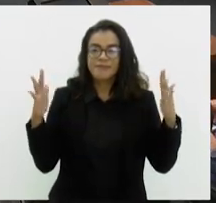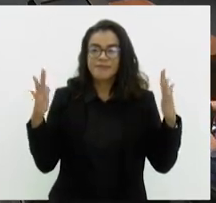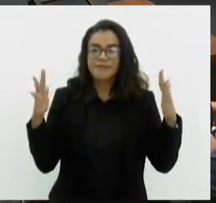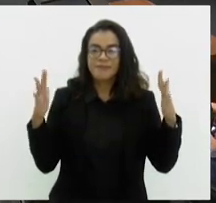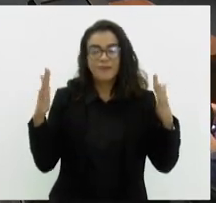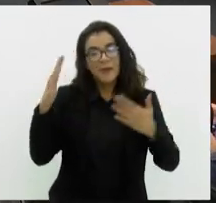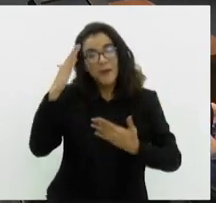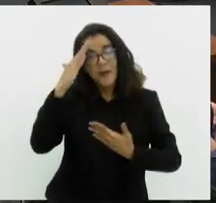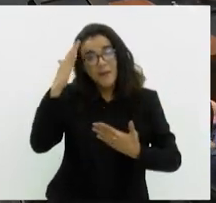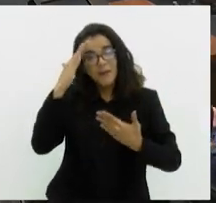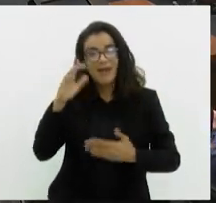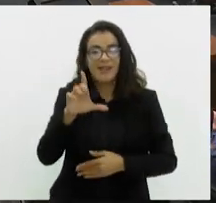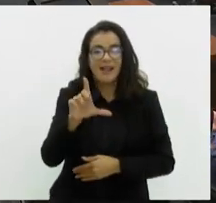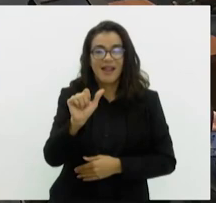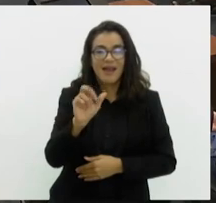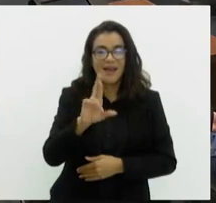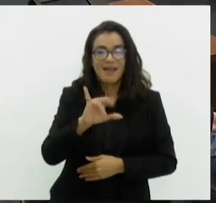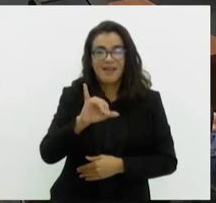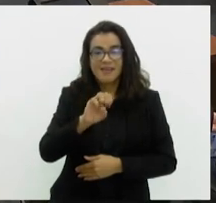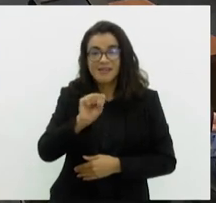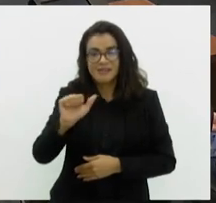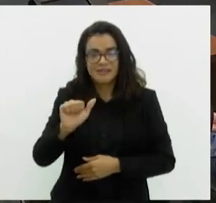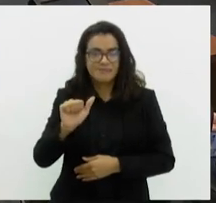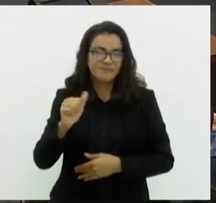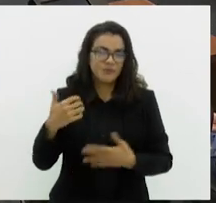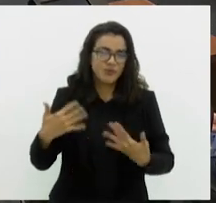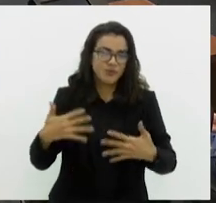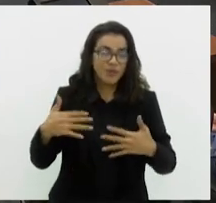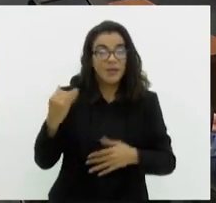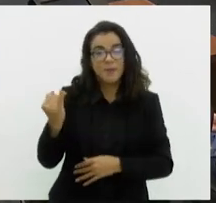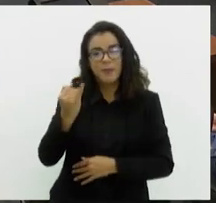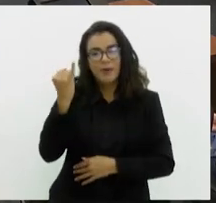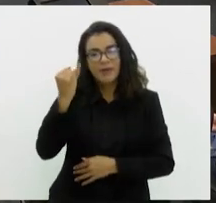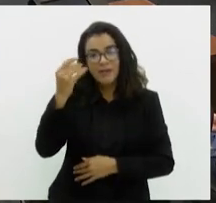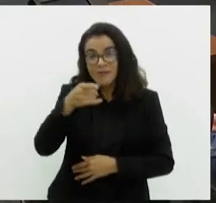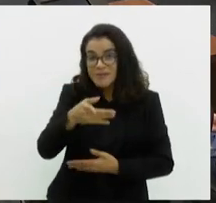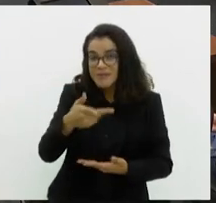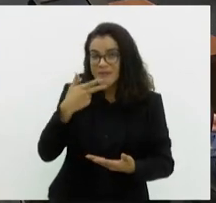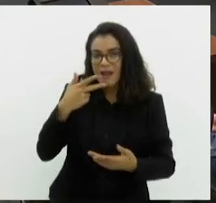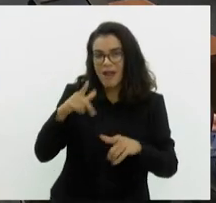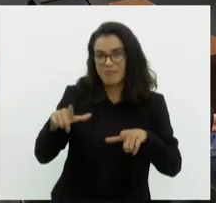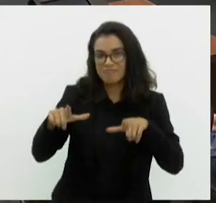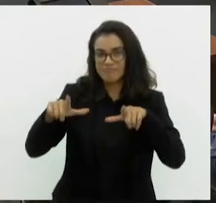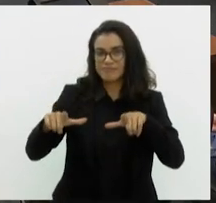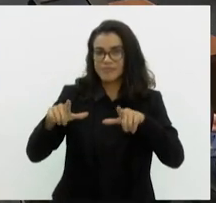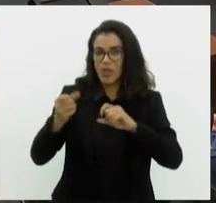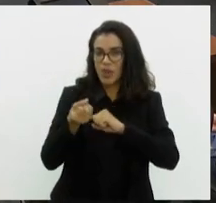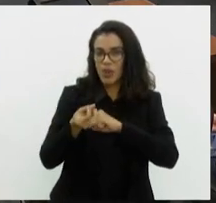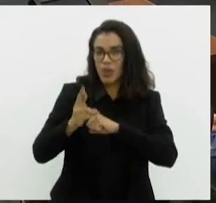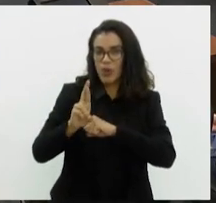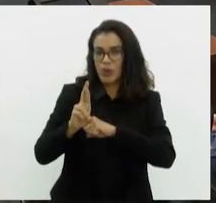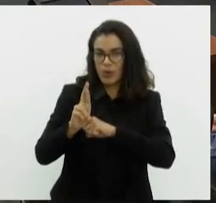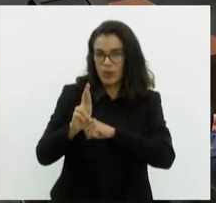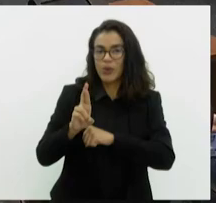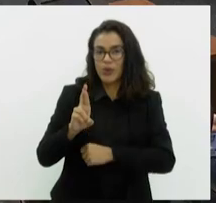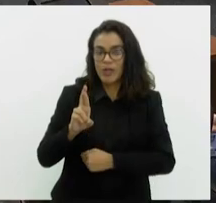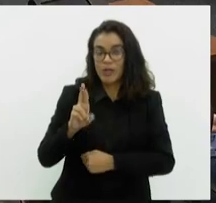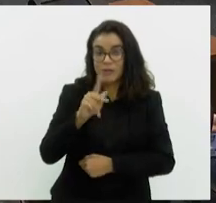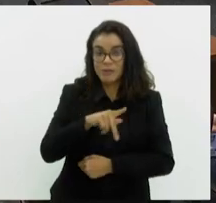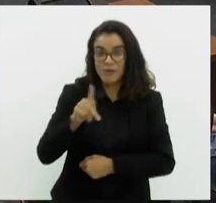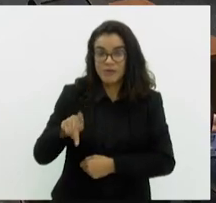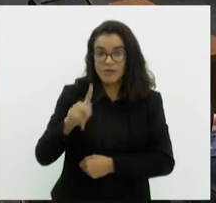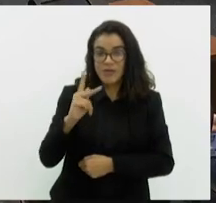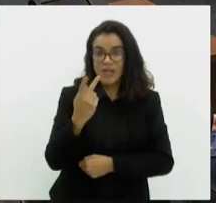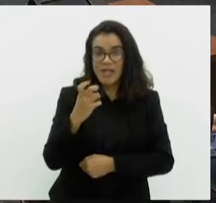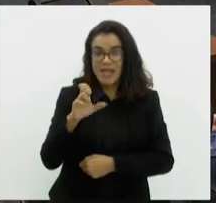Muito obrigada, Larissa. Super importante se relembrar o título de doutora da professora